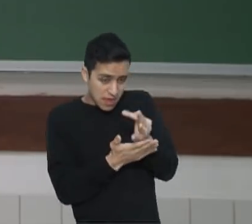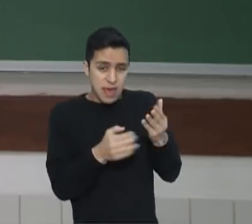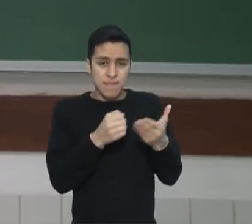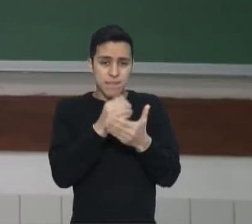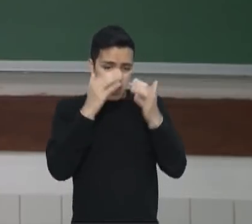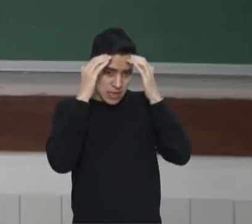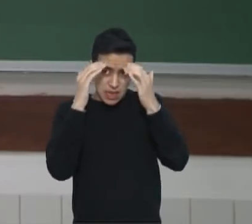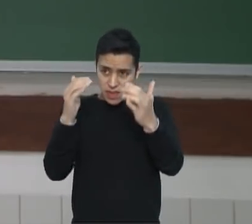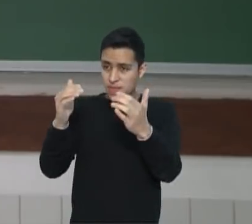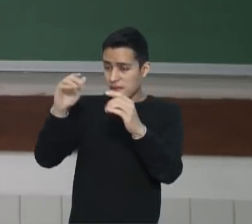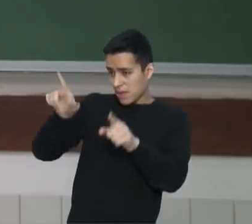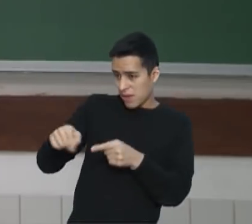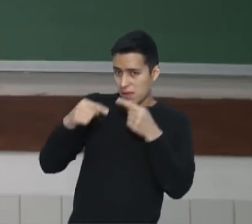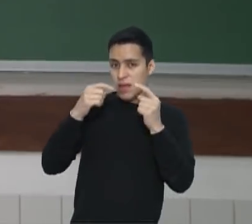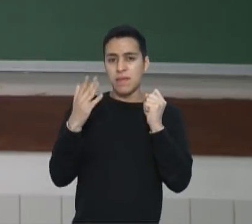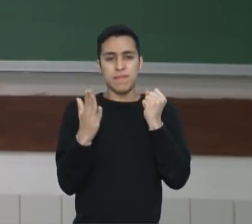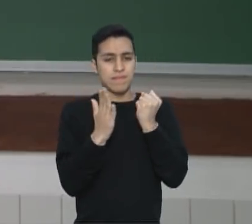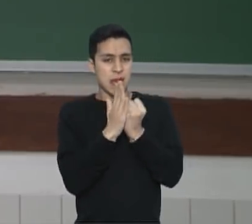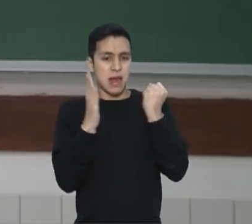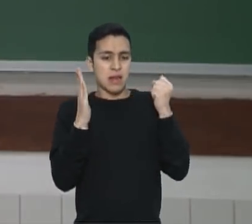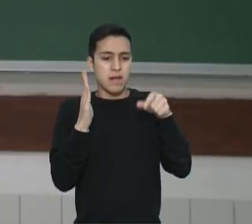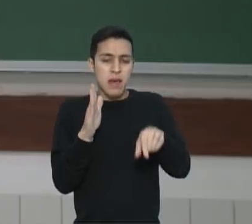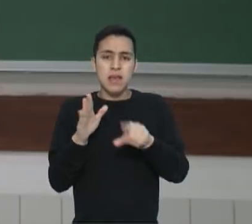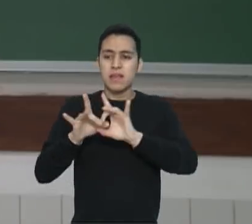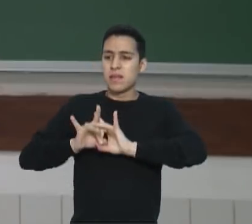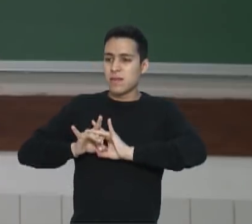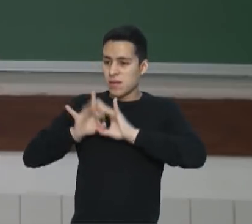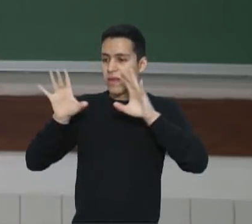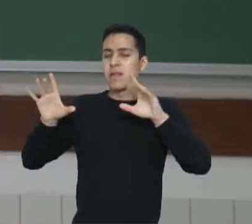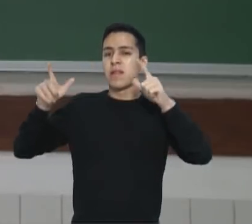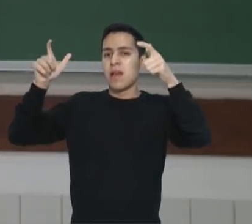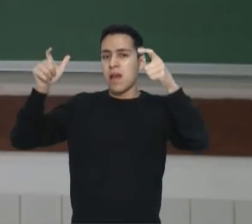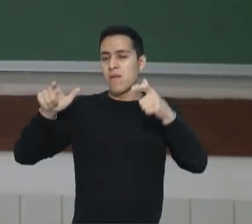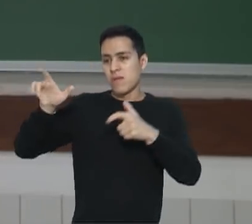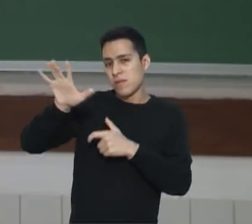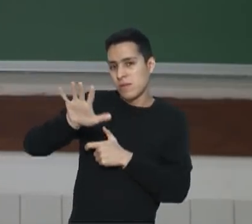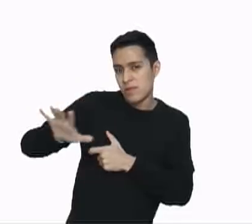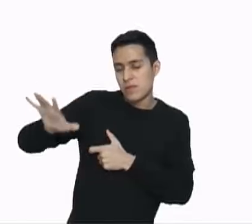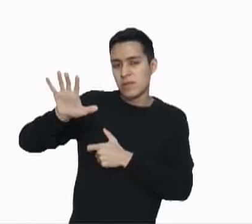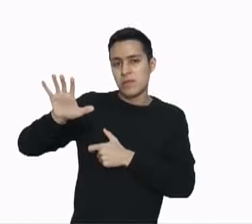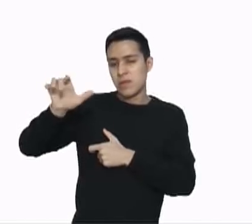ao adversário é que marcam essa independência do continente indiano.